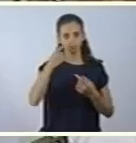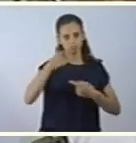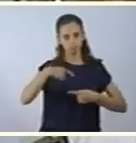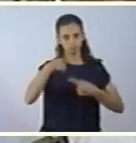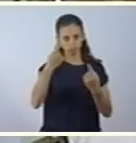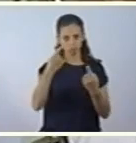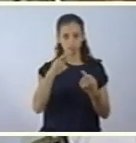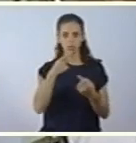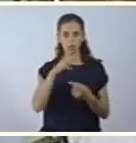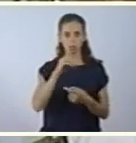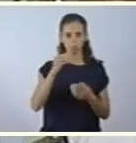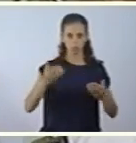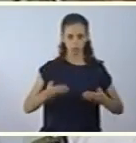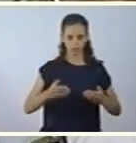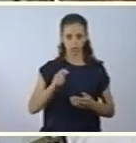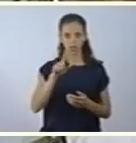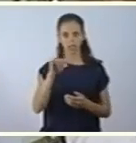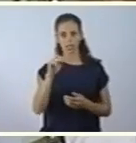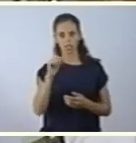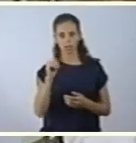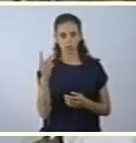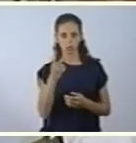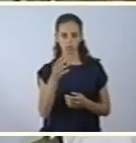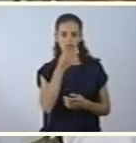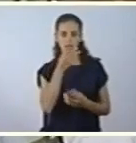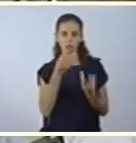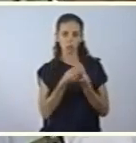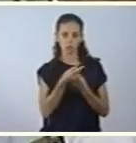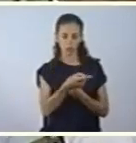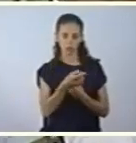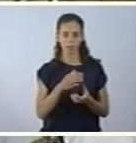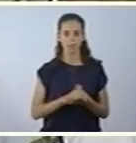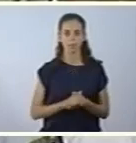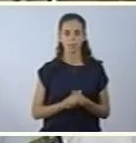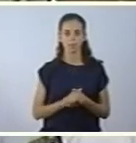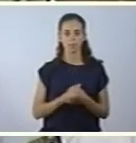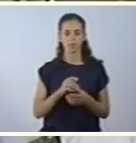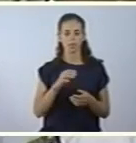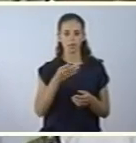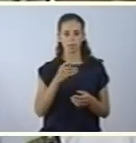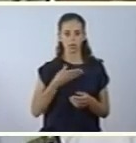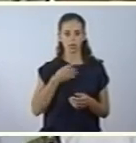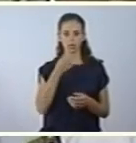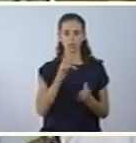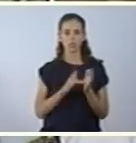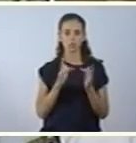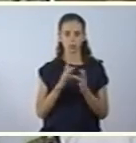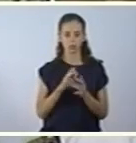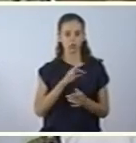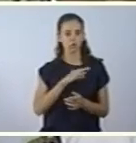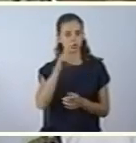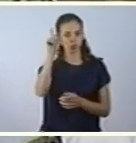apareceram Moisés e Elias a falar com ele. Pedro disse a Jesus: